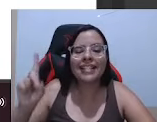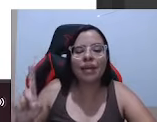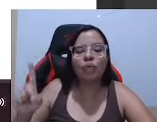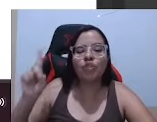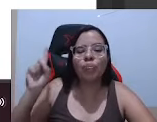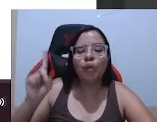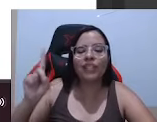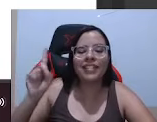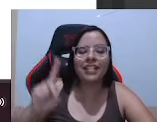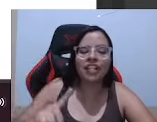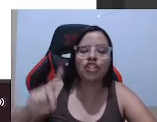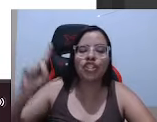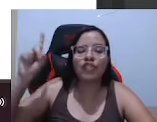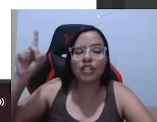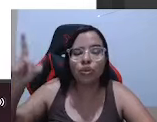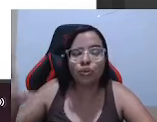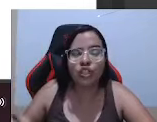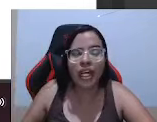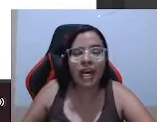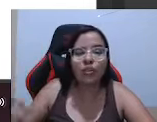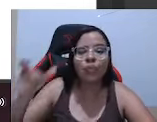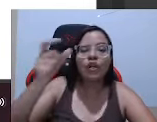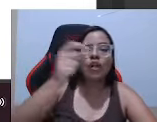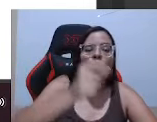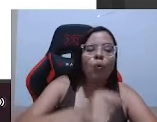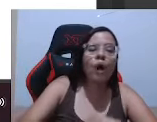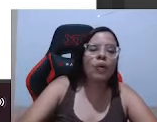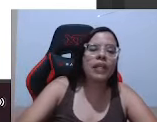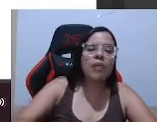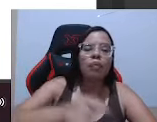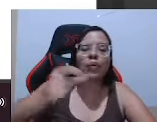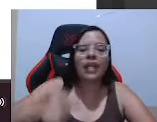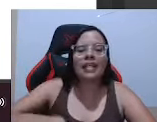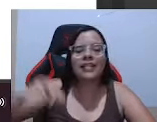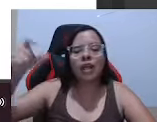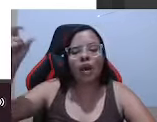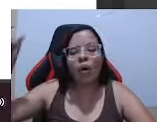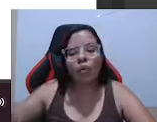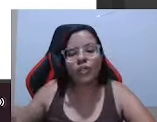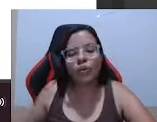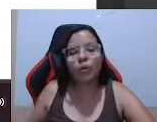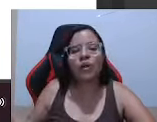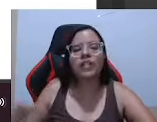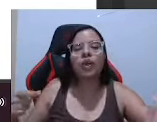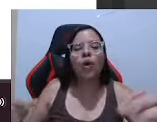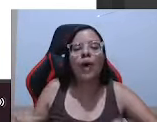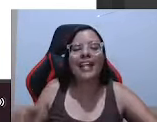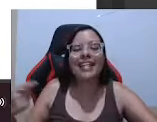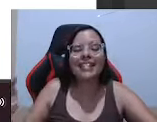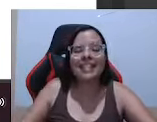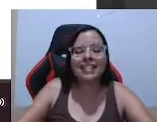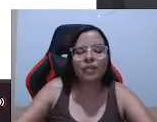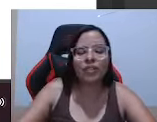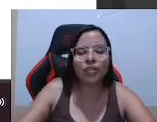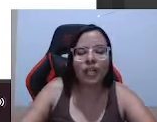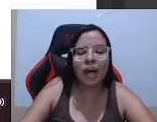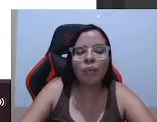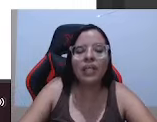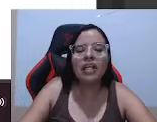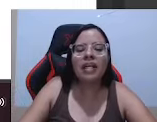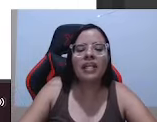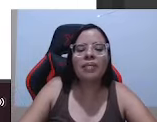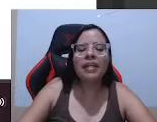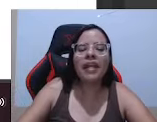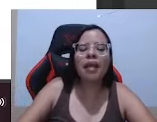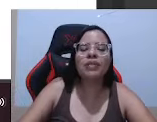uma questão de prova dissertativa, estudo de caso, no qual o tema poderá ser ou os autores ou a legislação